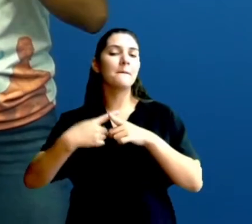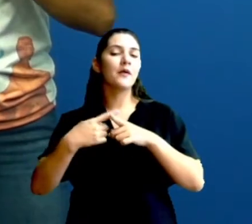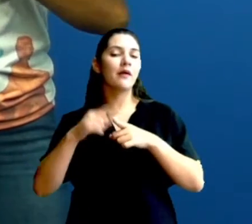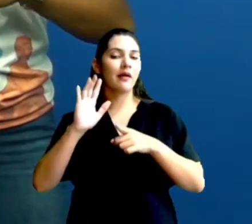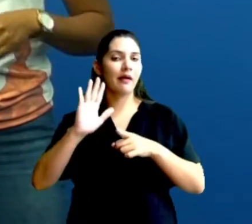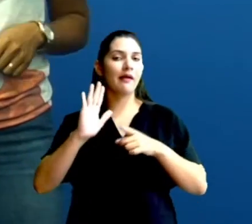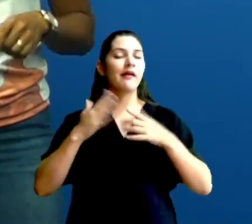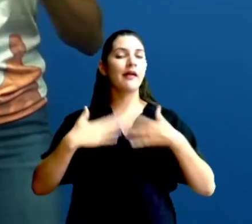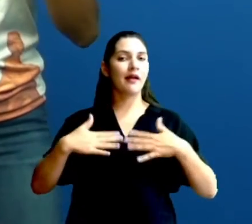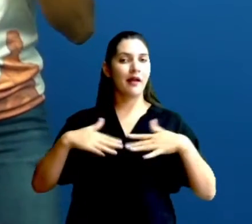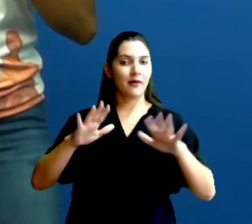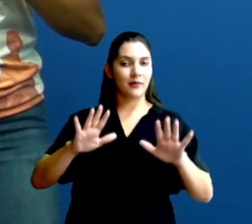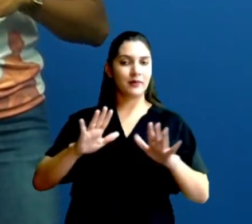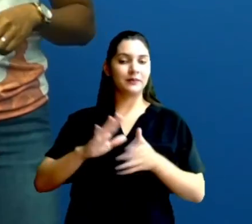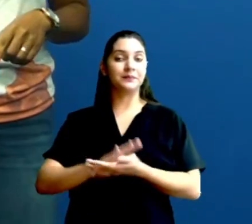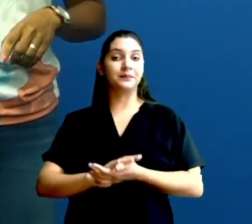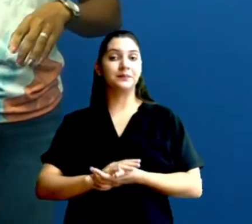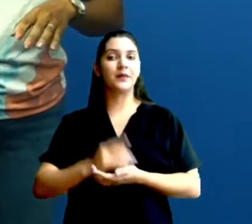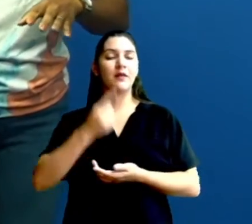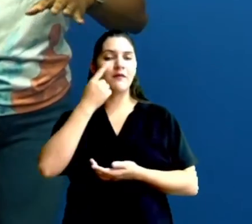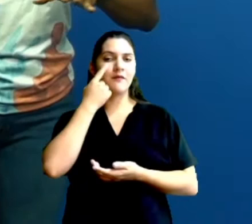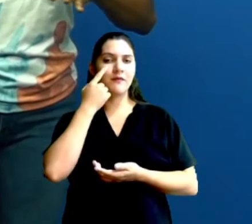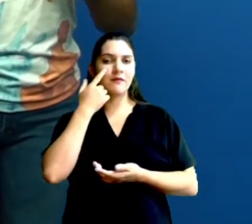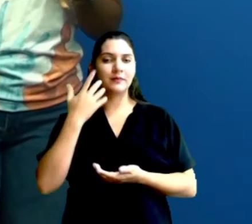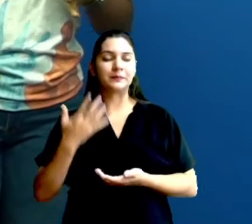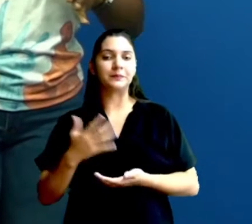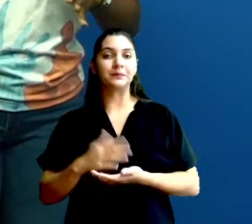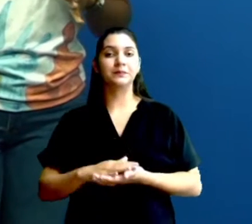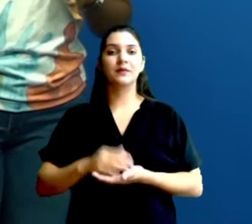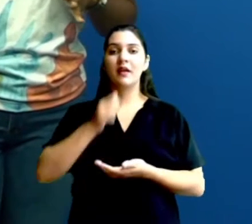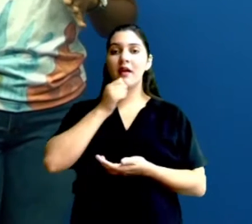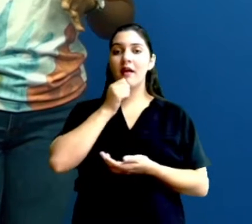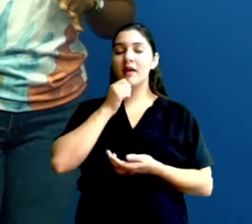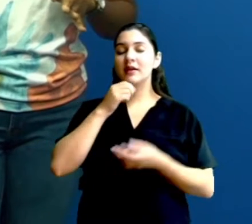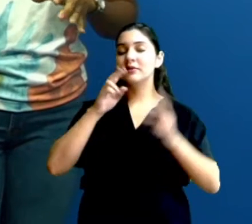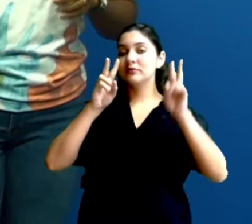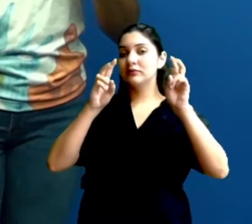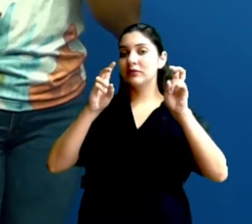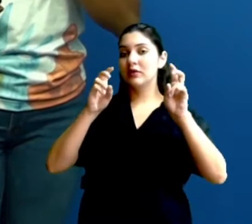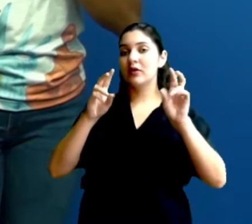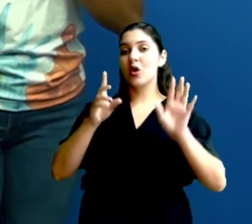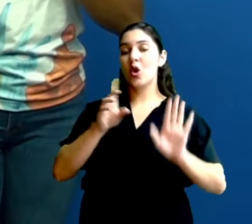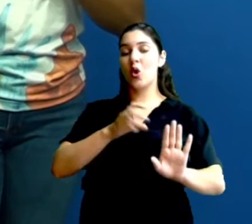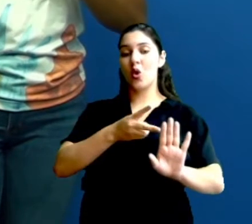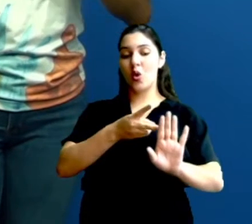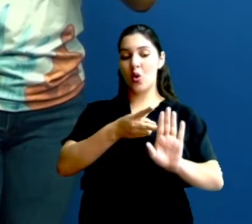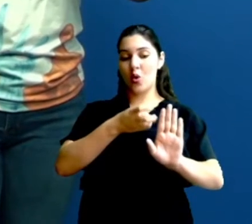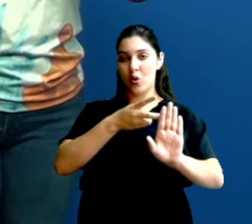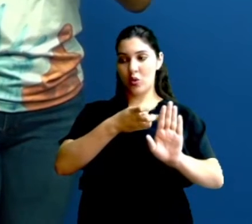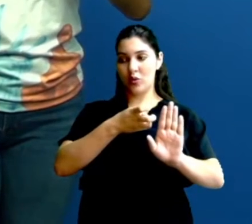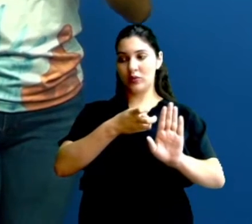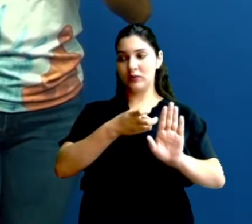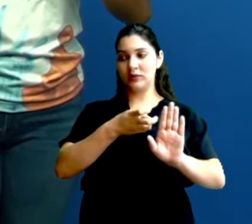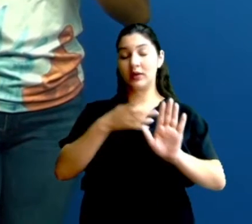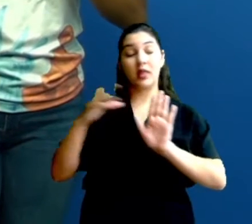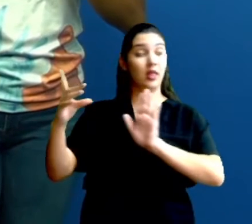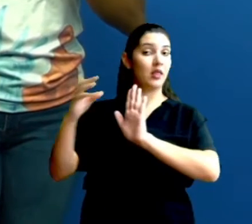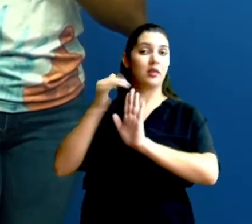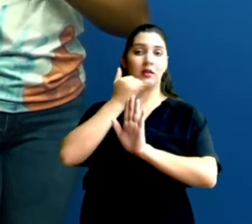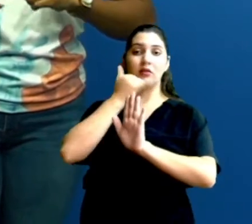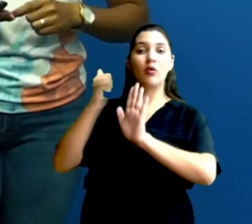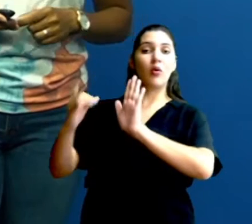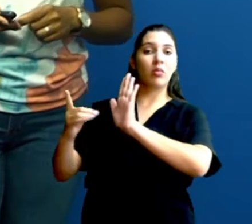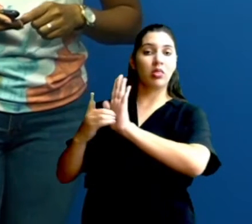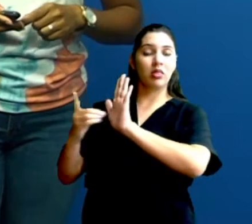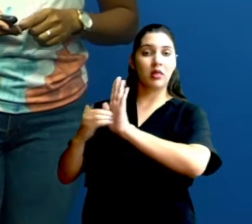porquê desse dicionário. Vê só. Ainda sobre conotação, temos aqui 2 pontos e bem importantes para